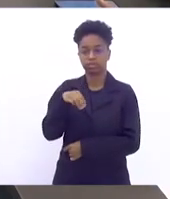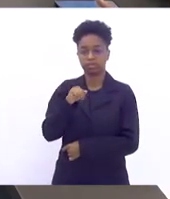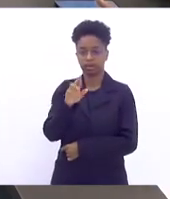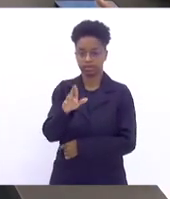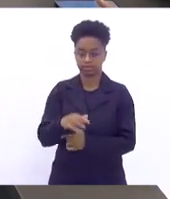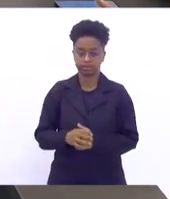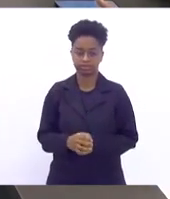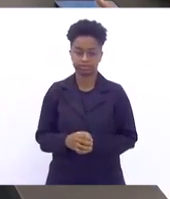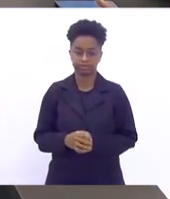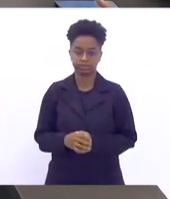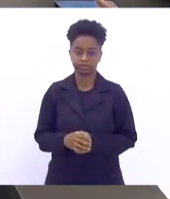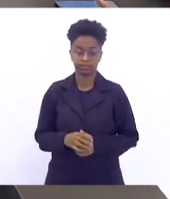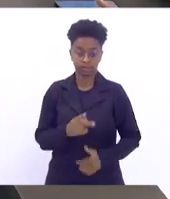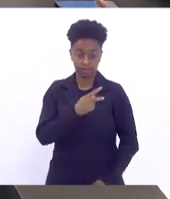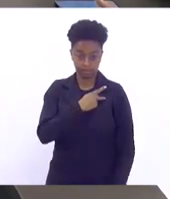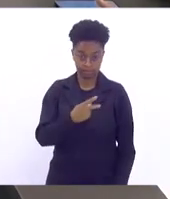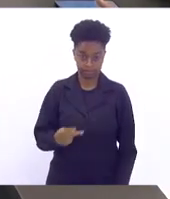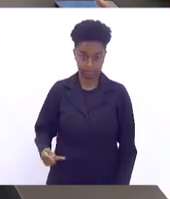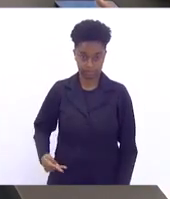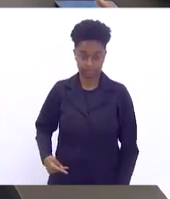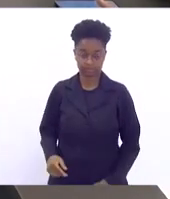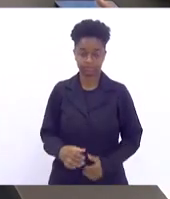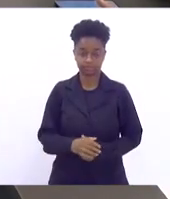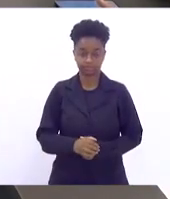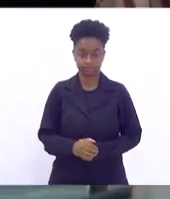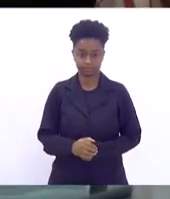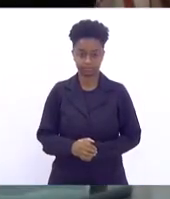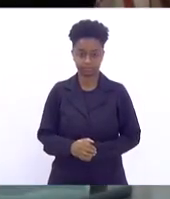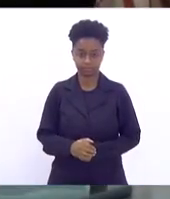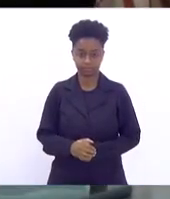presidente primeiro